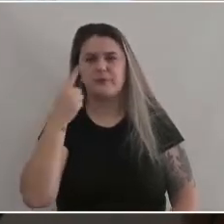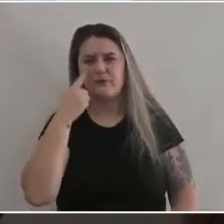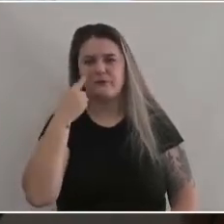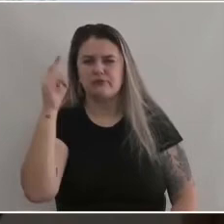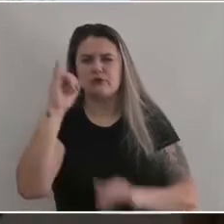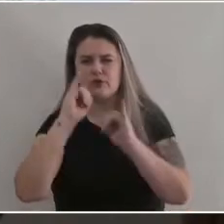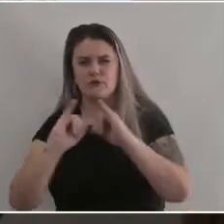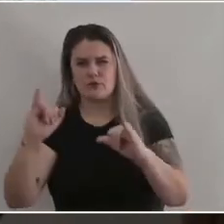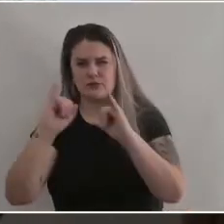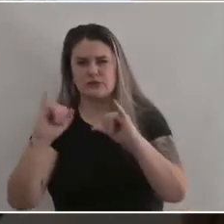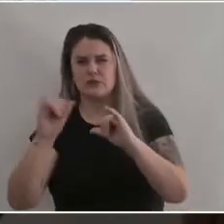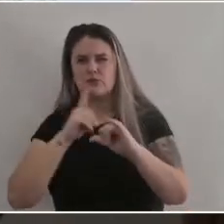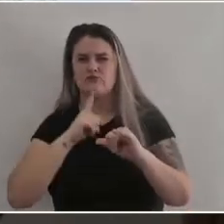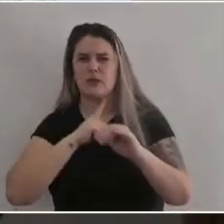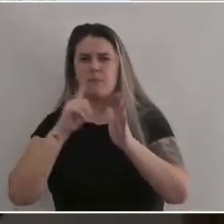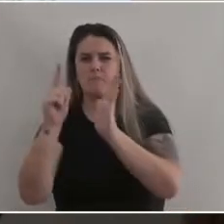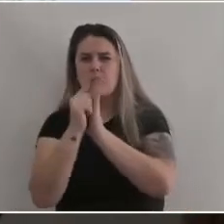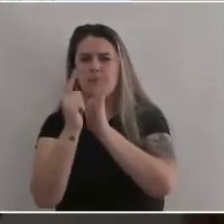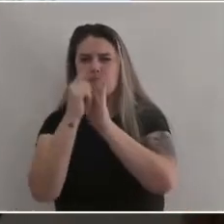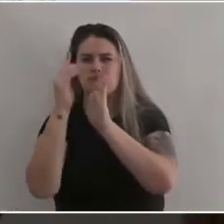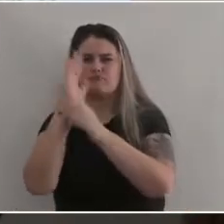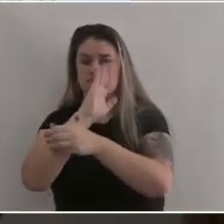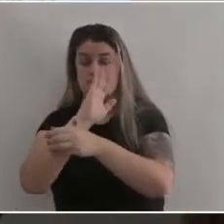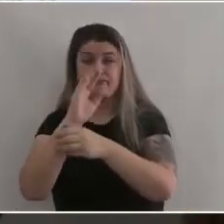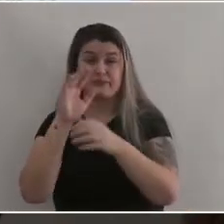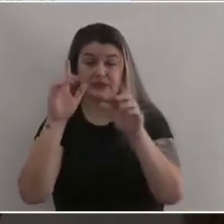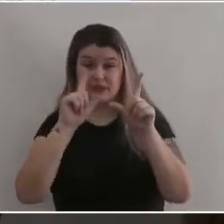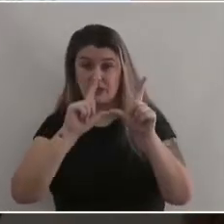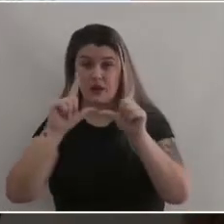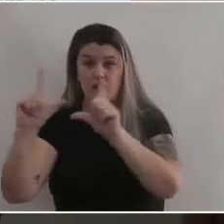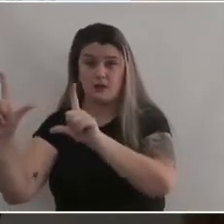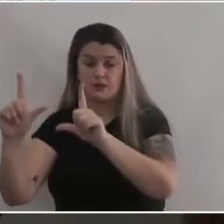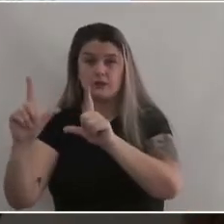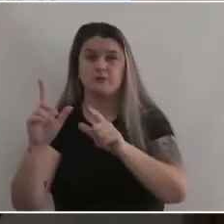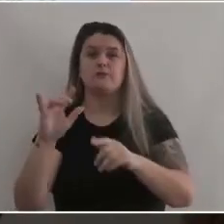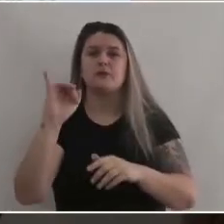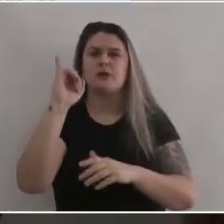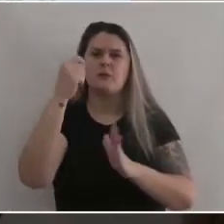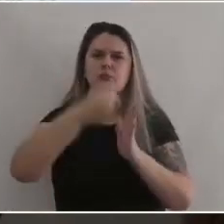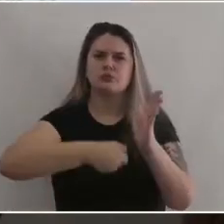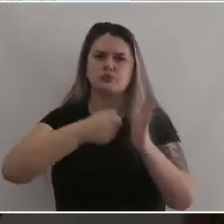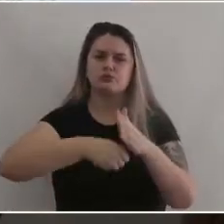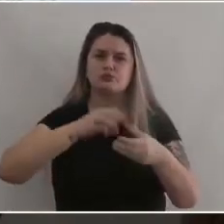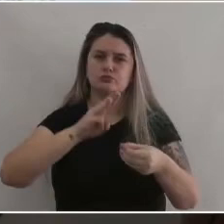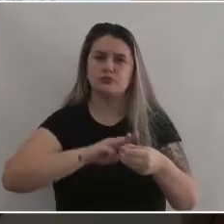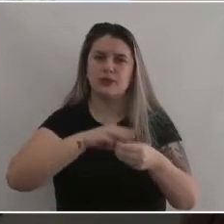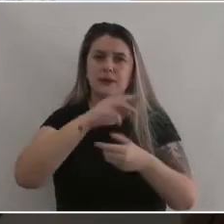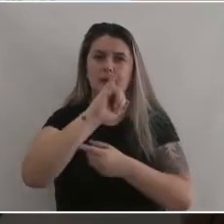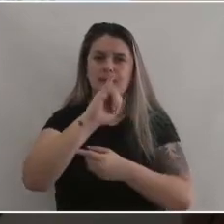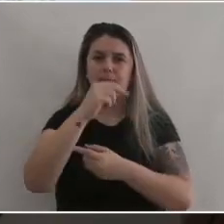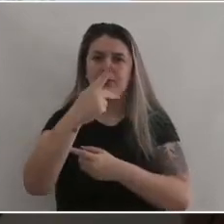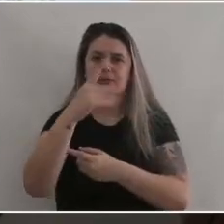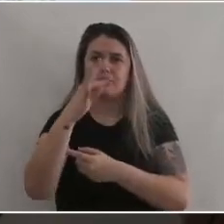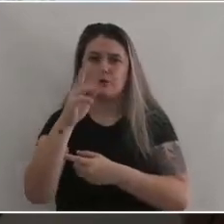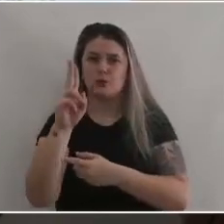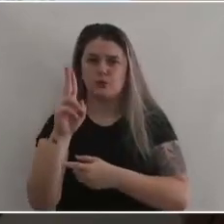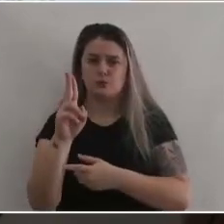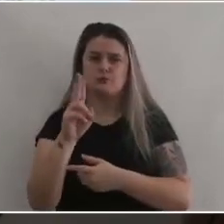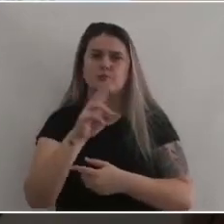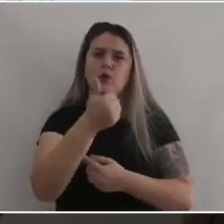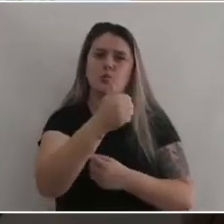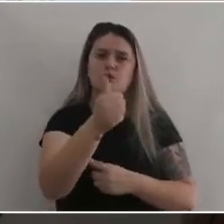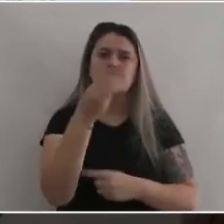Dos impostos municipais, de IPTU, no exercício de 2017 foram